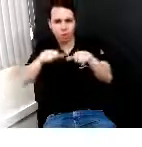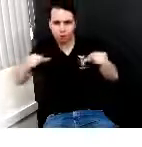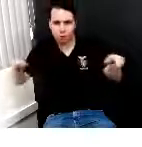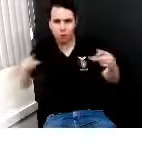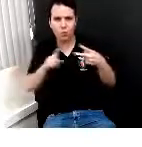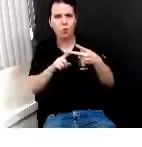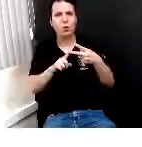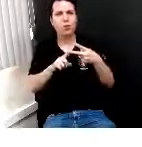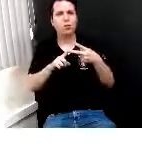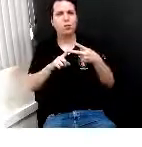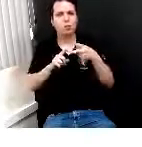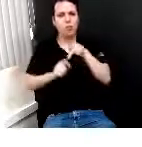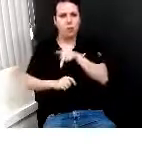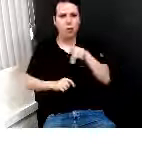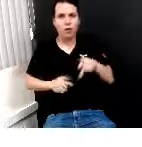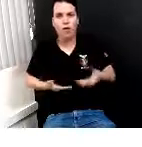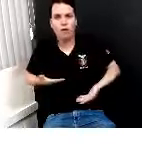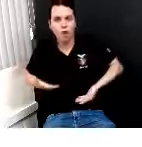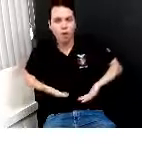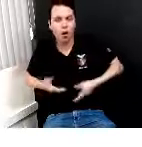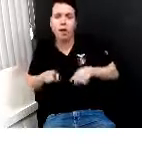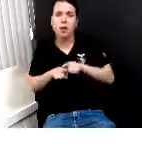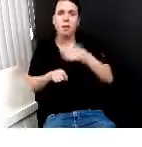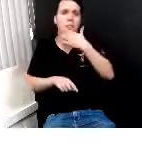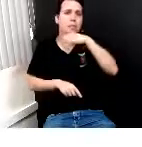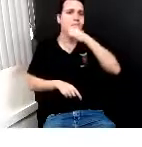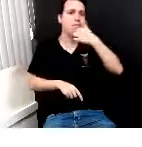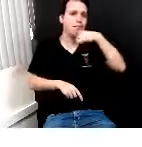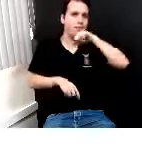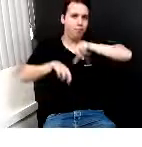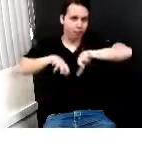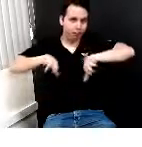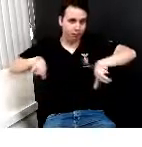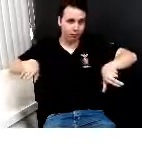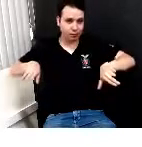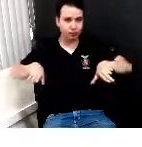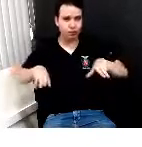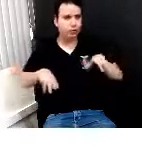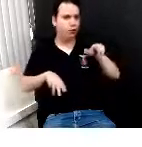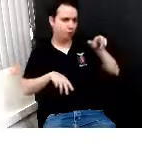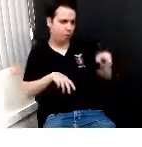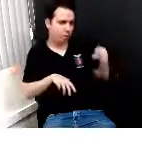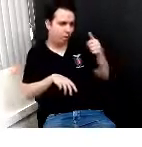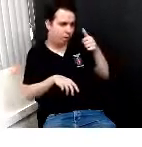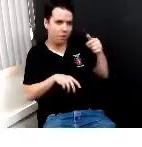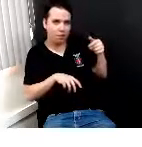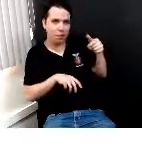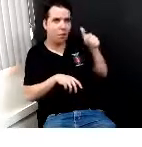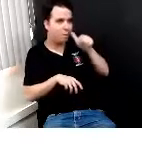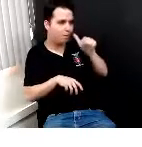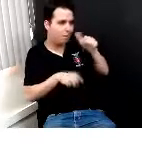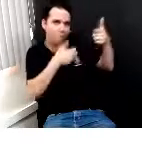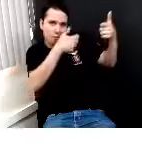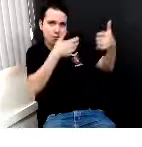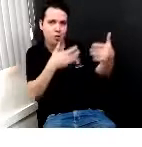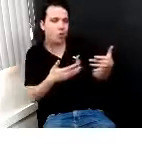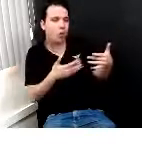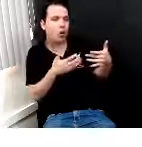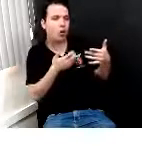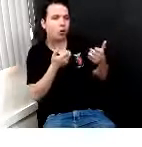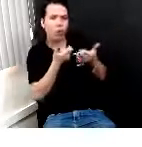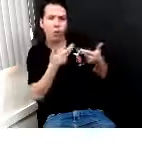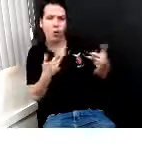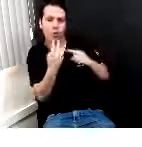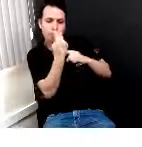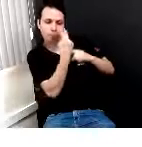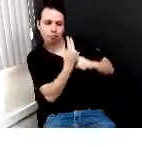e pais, né? A senhora colocou os cuidados necessários que precisam ser tomados. Mas, por exemplo, tanto